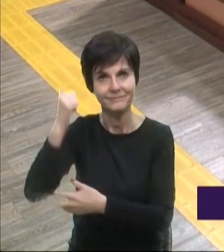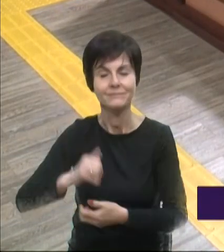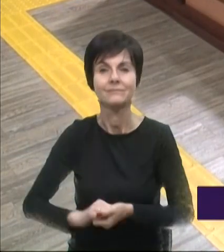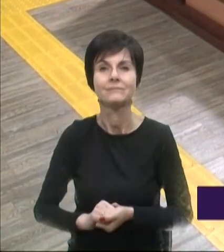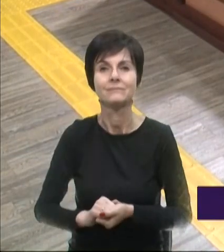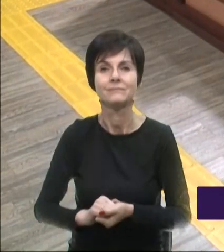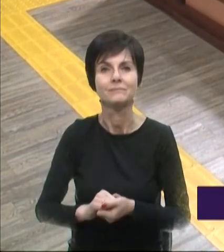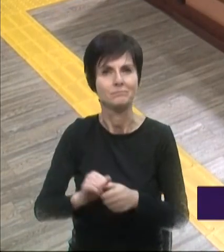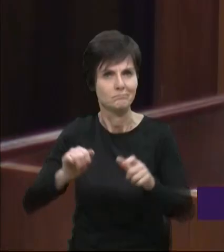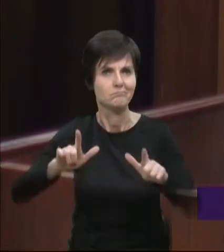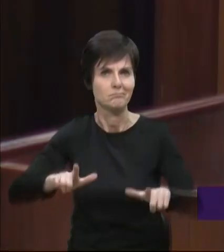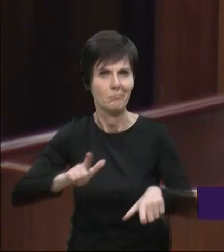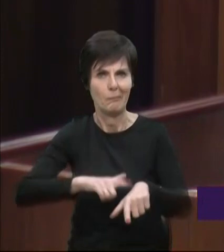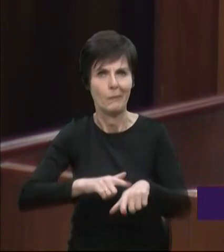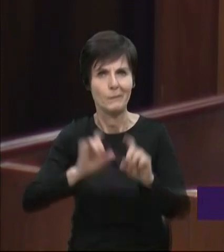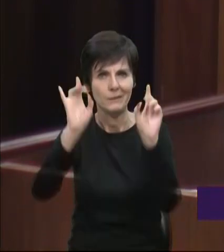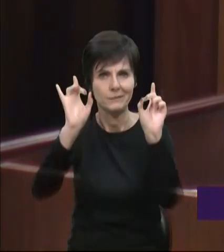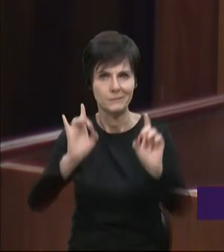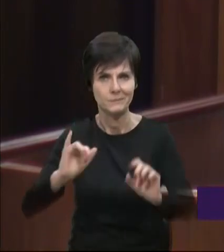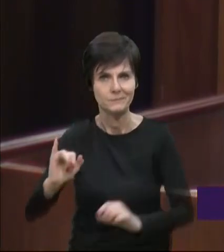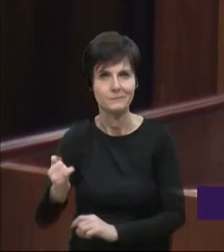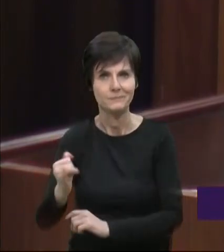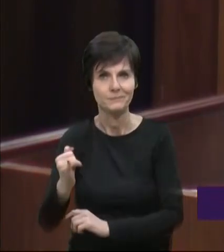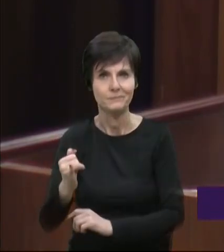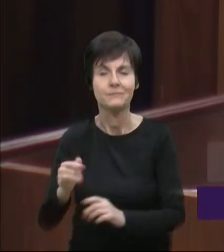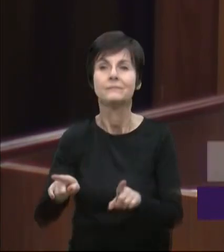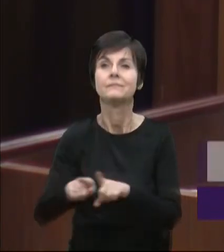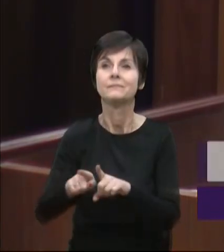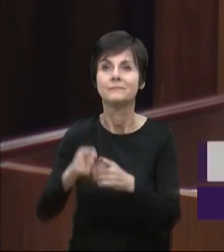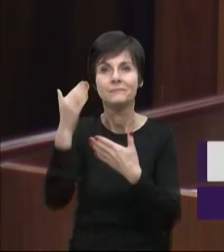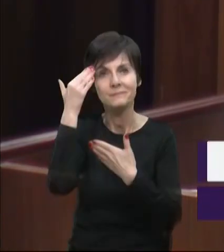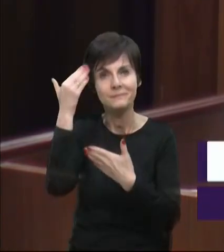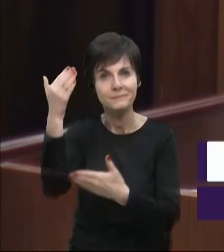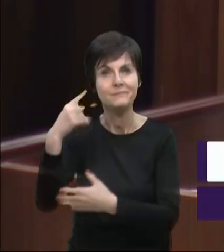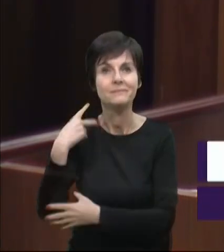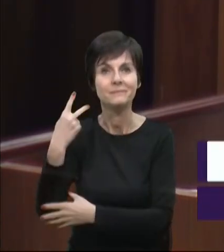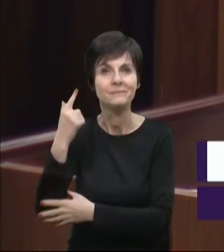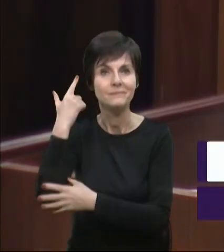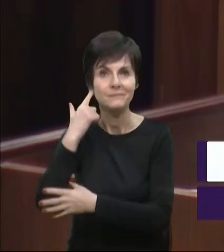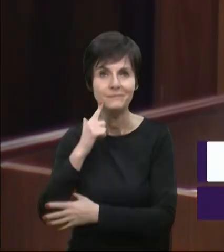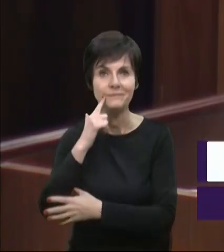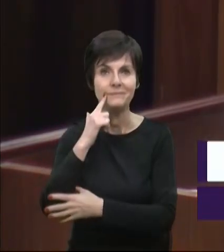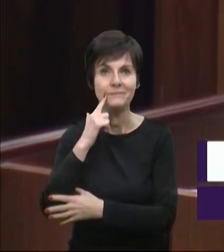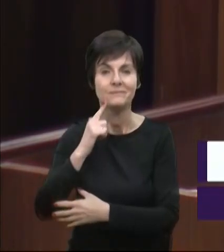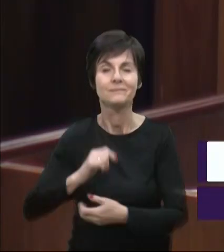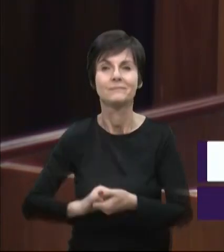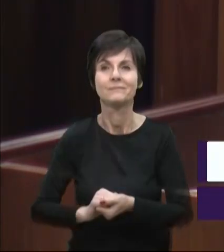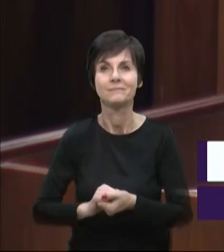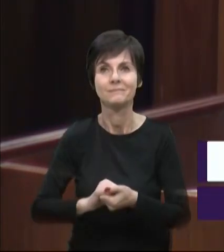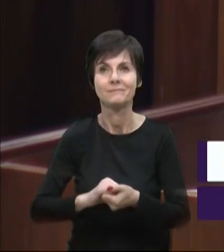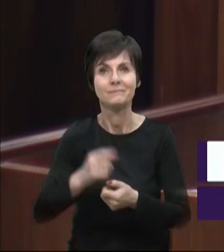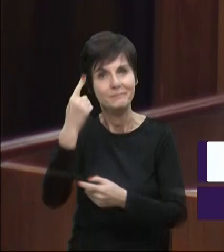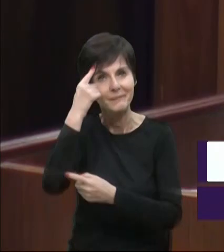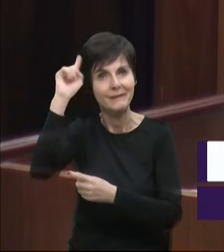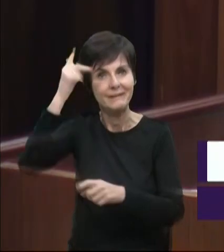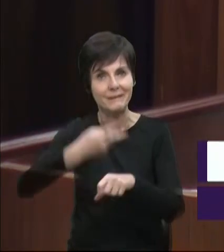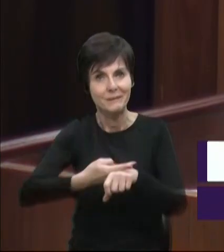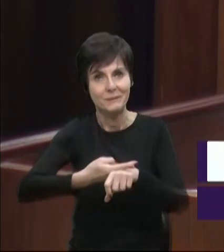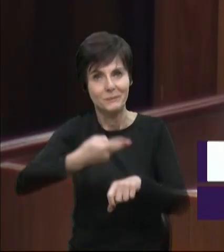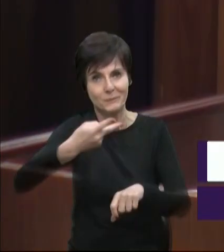pelo espaço para o clube. Gostaria de agradecer o vereador Lucas Caranhato pela ideia e